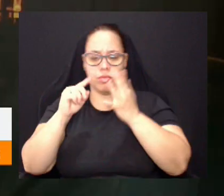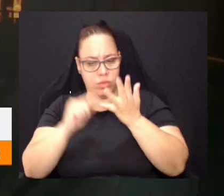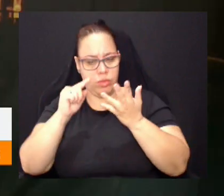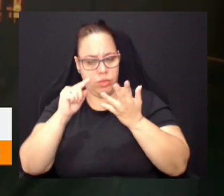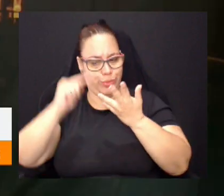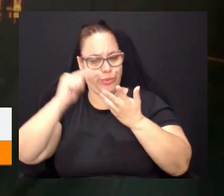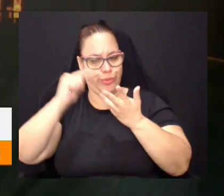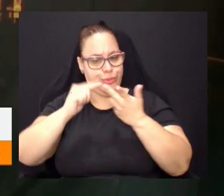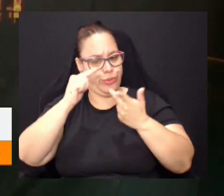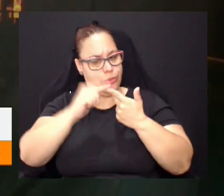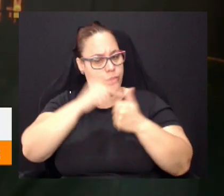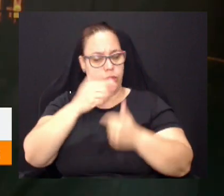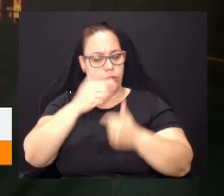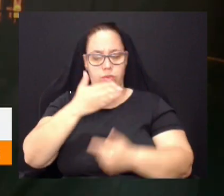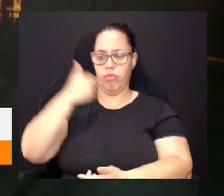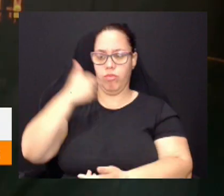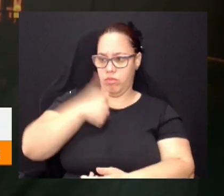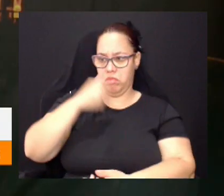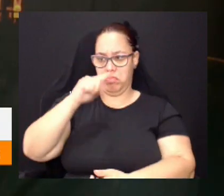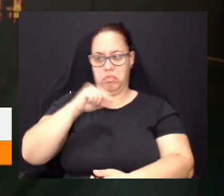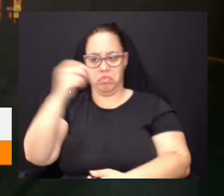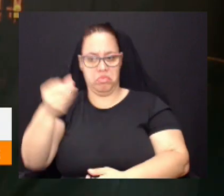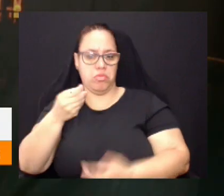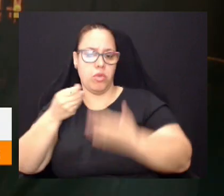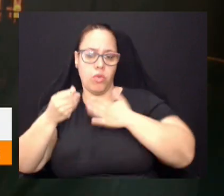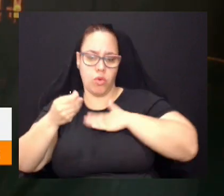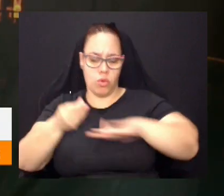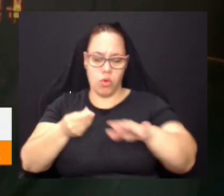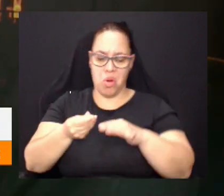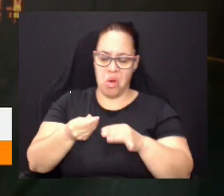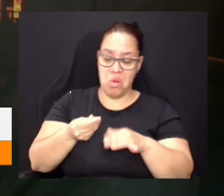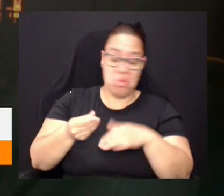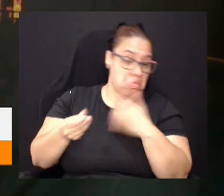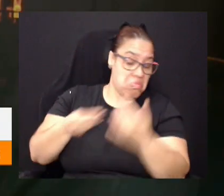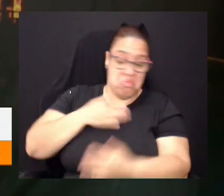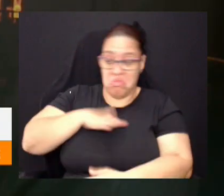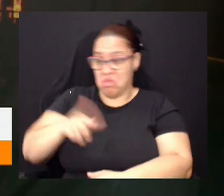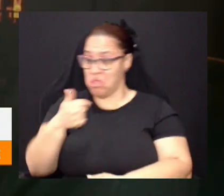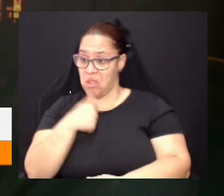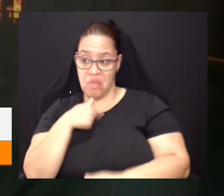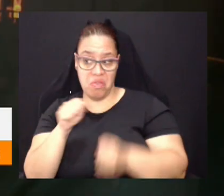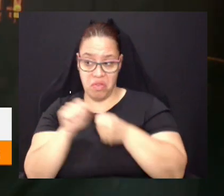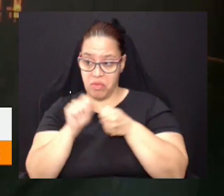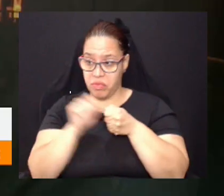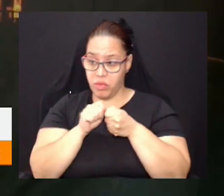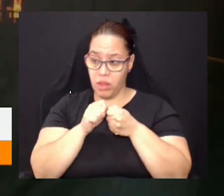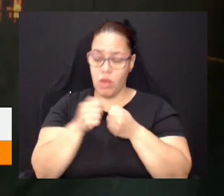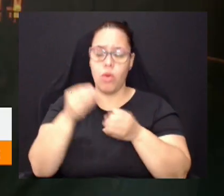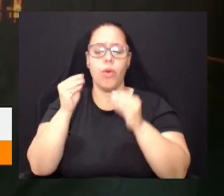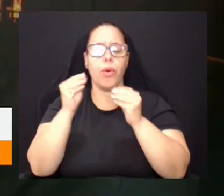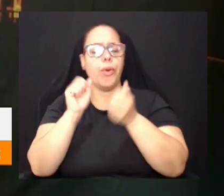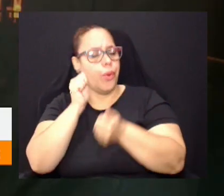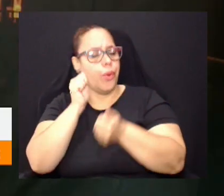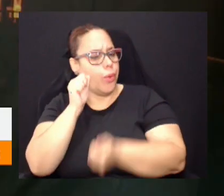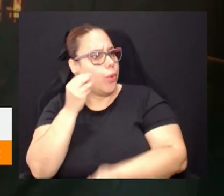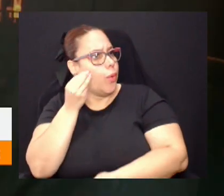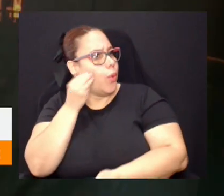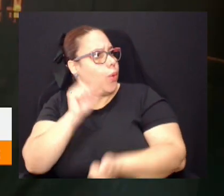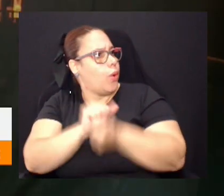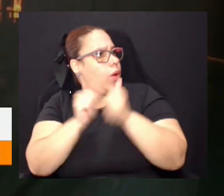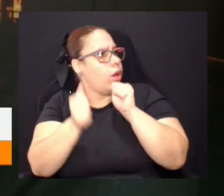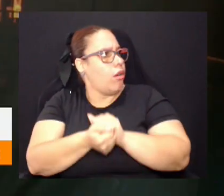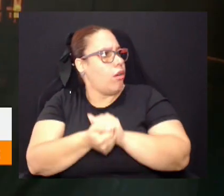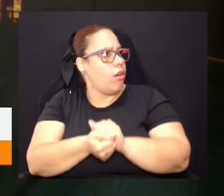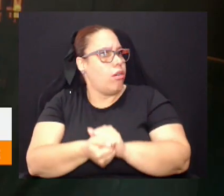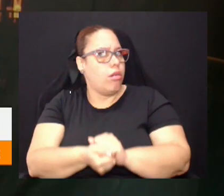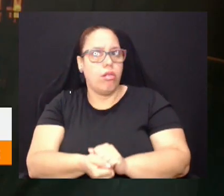para você, o que é melhor para mim, o que eu não gosto de que você faz, o que que você não gosta que eu faço. Vamos tentar se ajustar. Mas aí nessa tentativa,